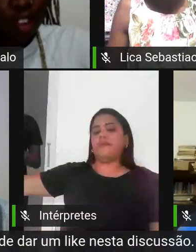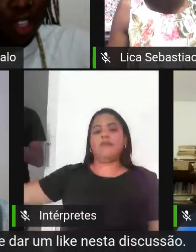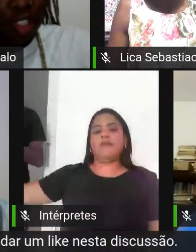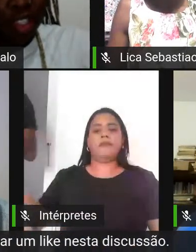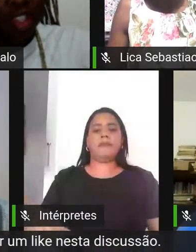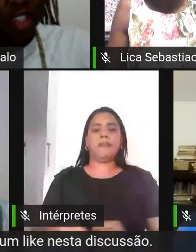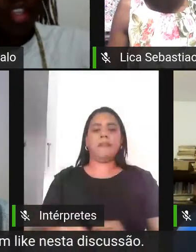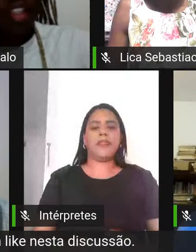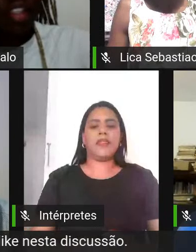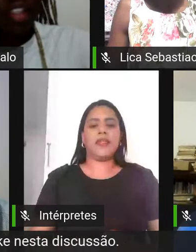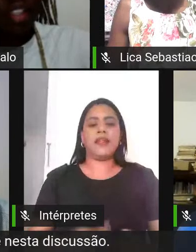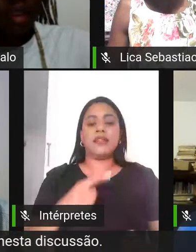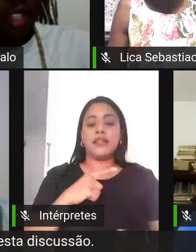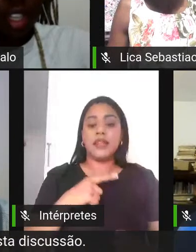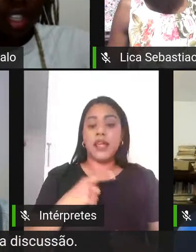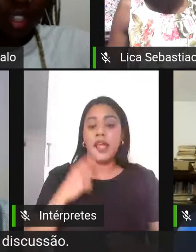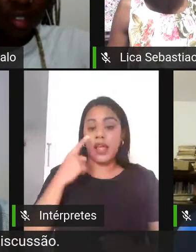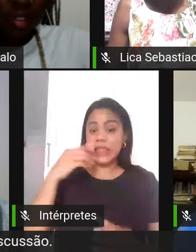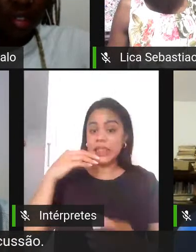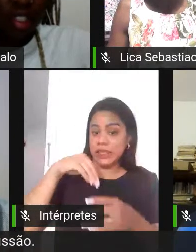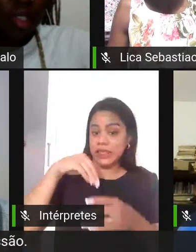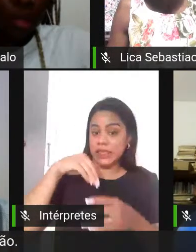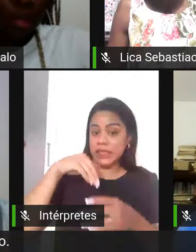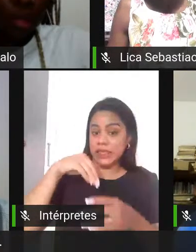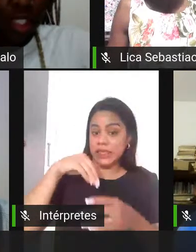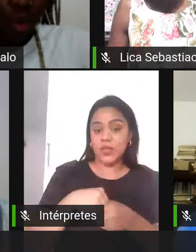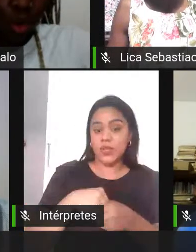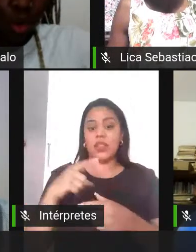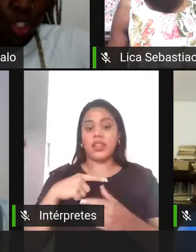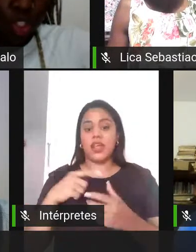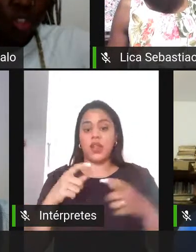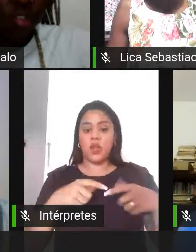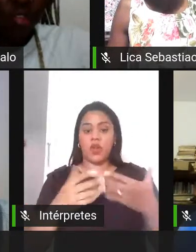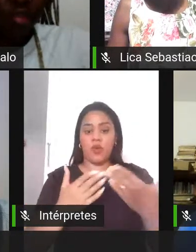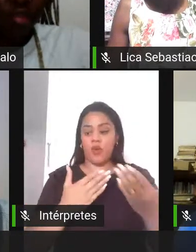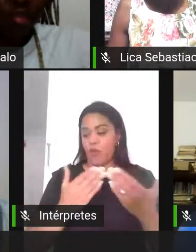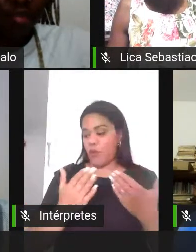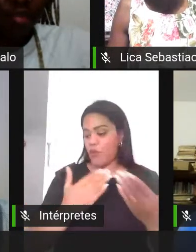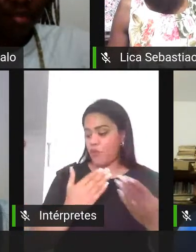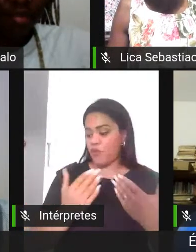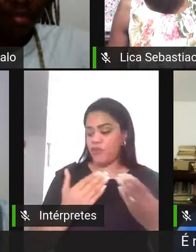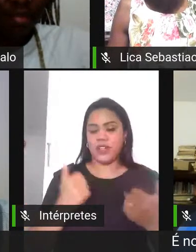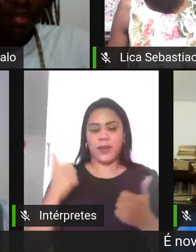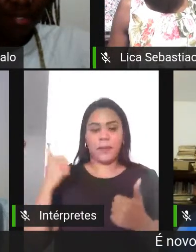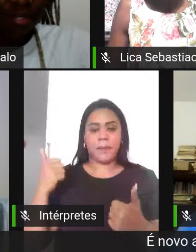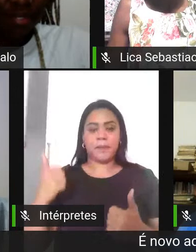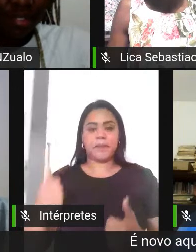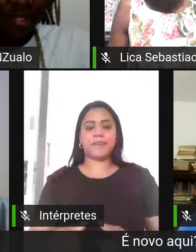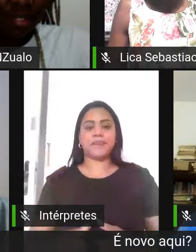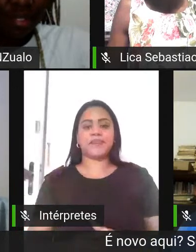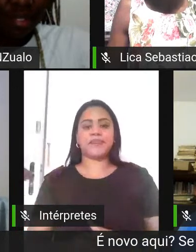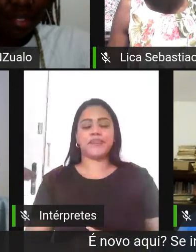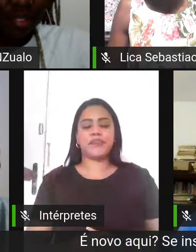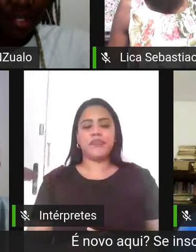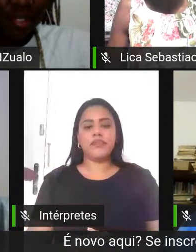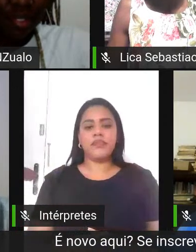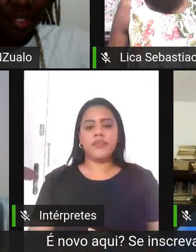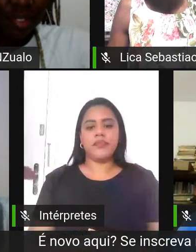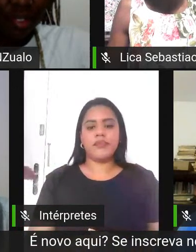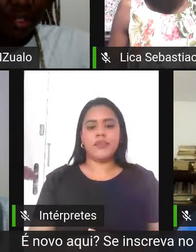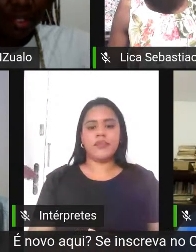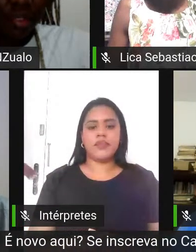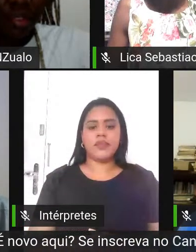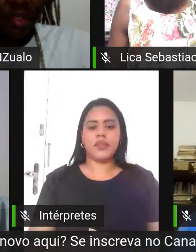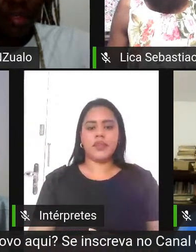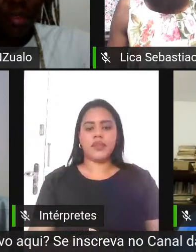nesse espaço de conversa que a minha escrita se localiza hoje. A Liga também pensa da